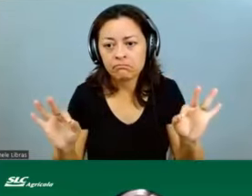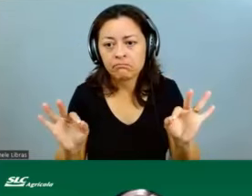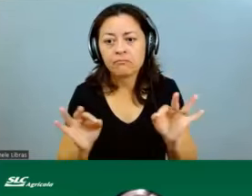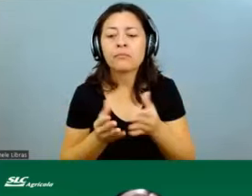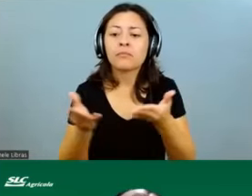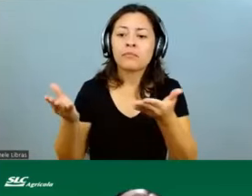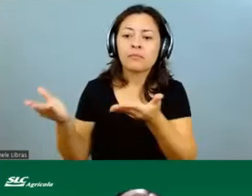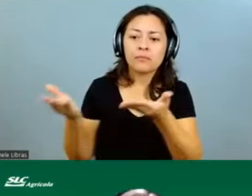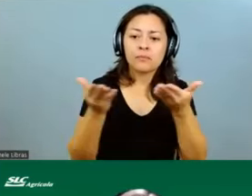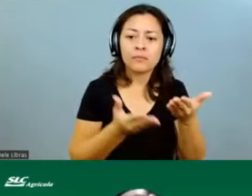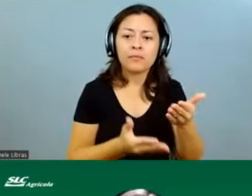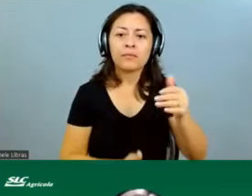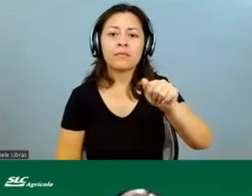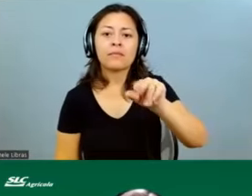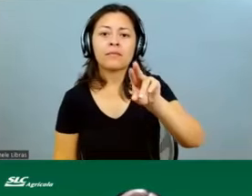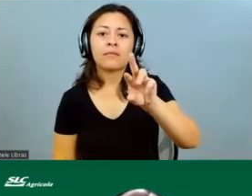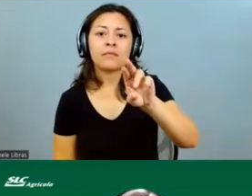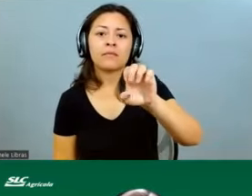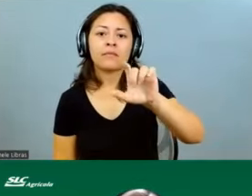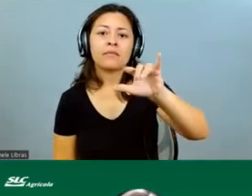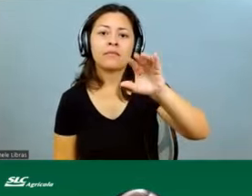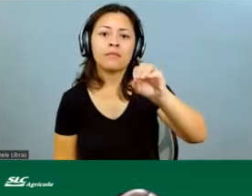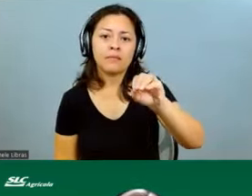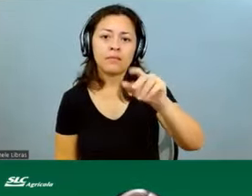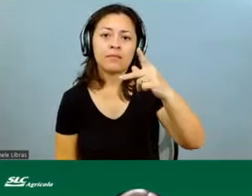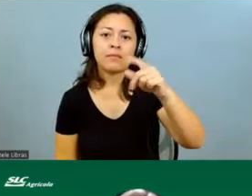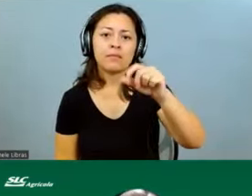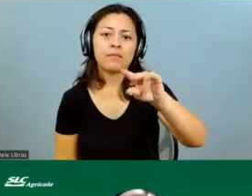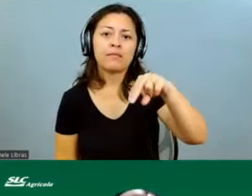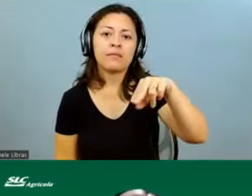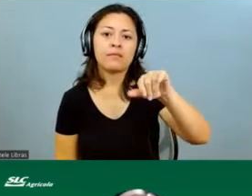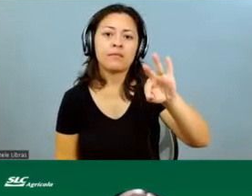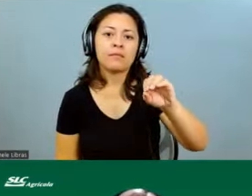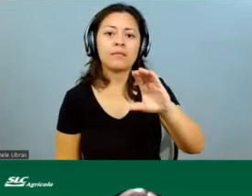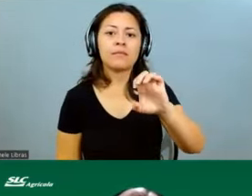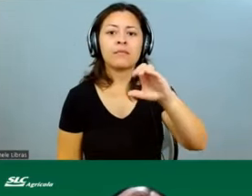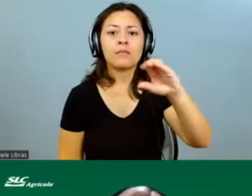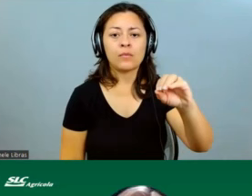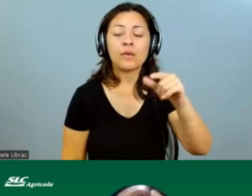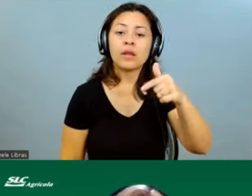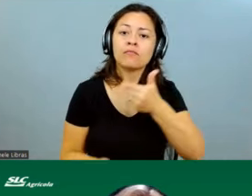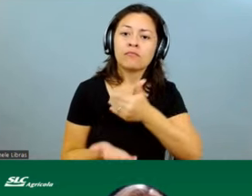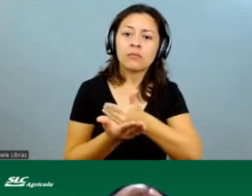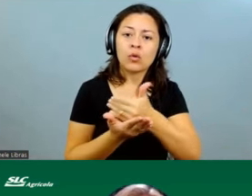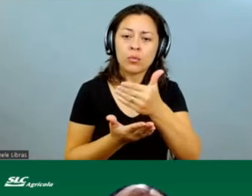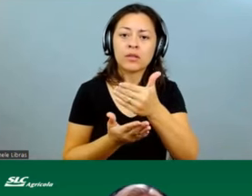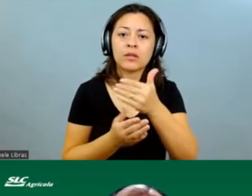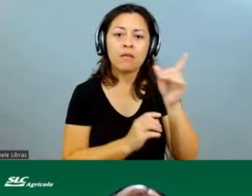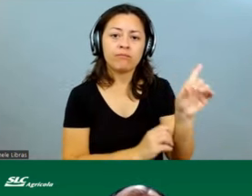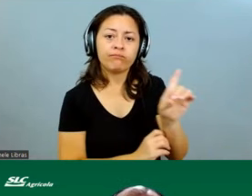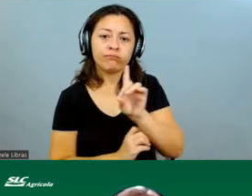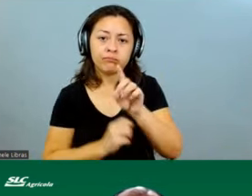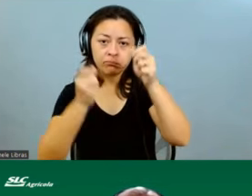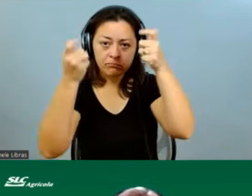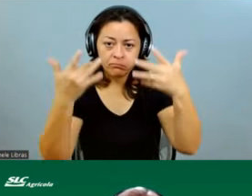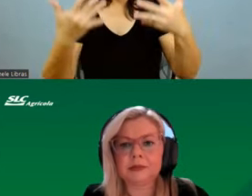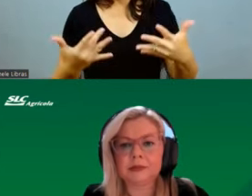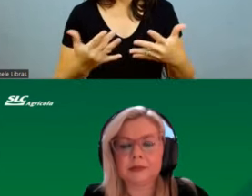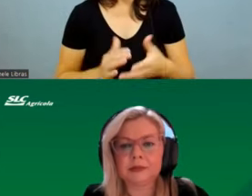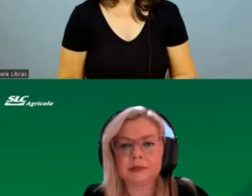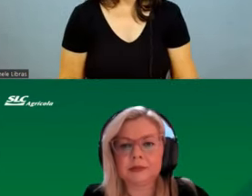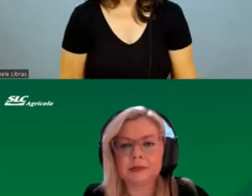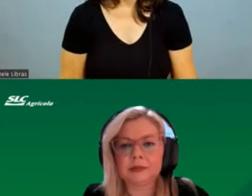CEO Aurélio pavinato para iniciarmos a nossa apresentação pavinato poeg por